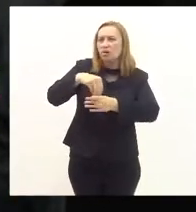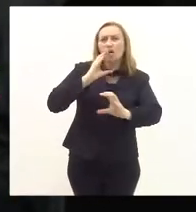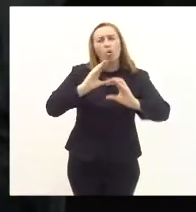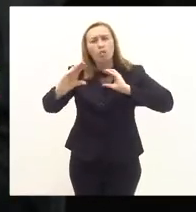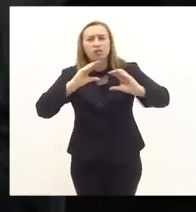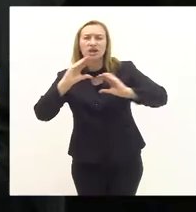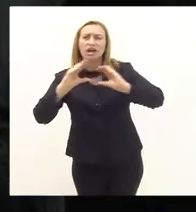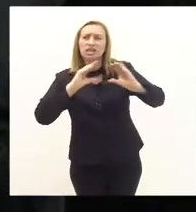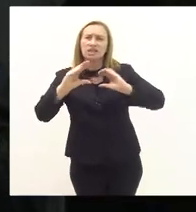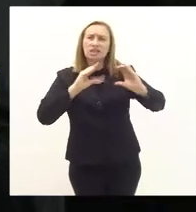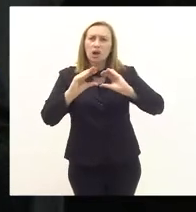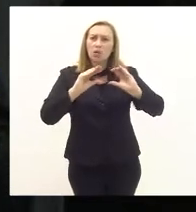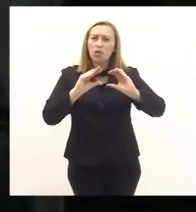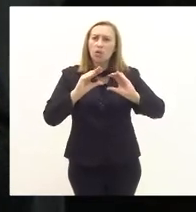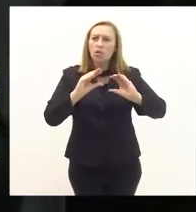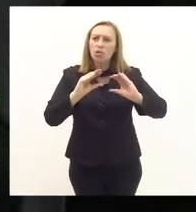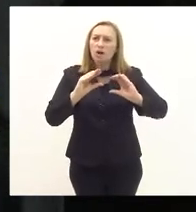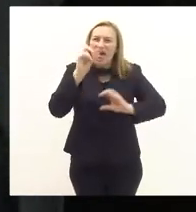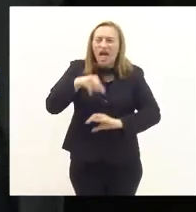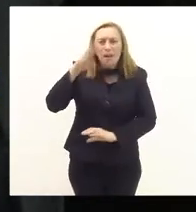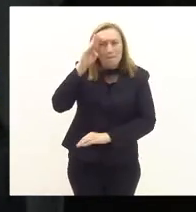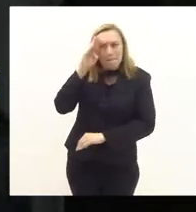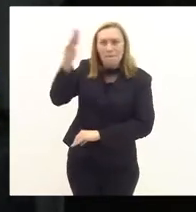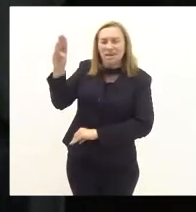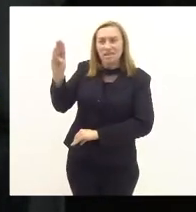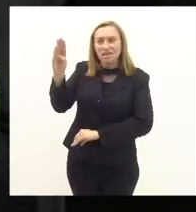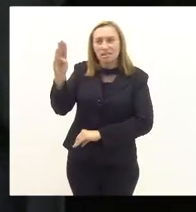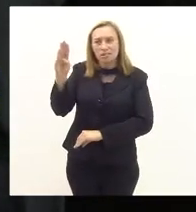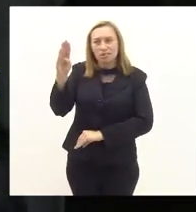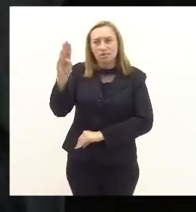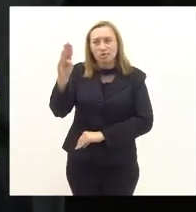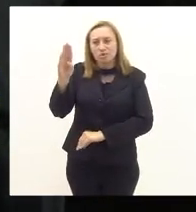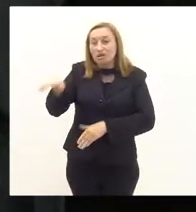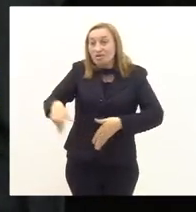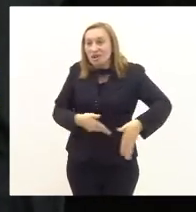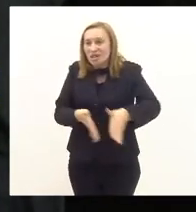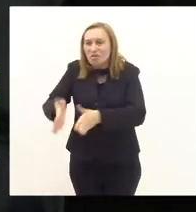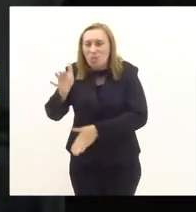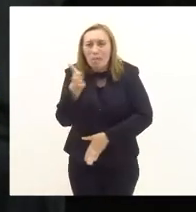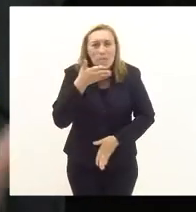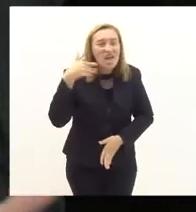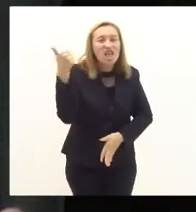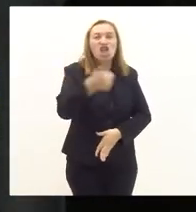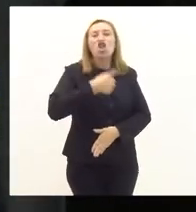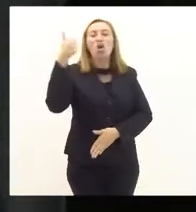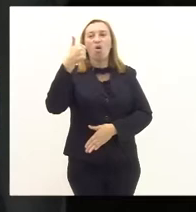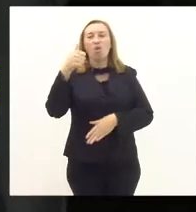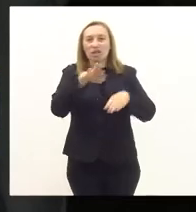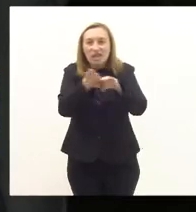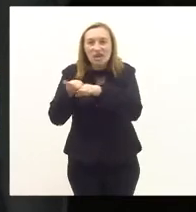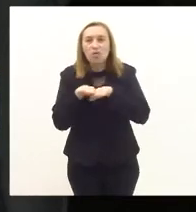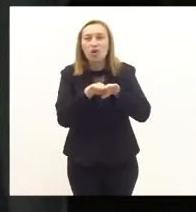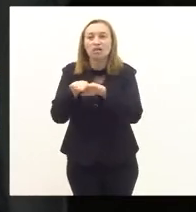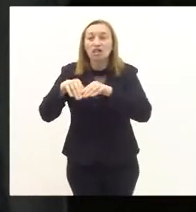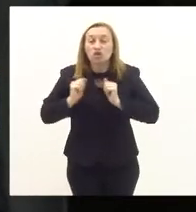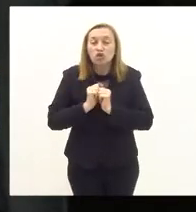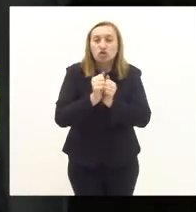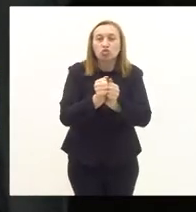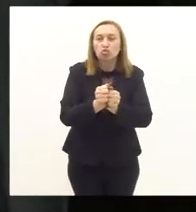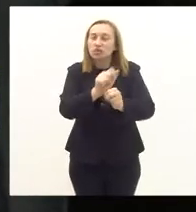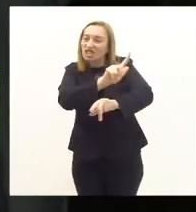comunicação, ela é fundamental para um caminho melhor e igualitário junto